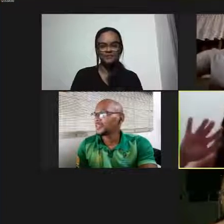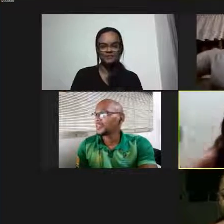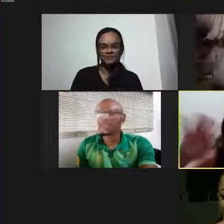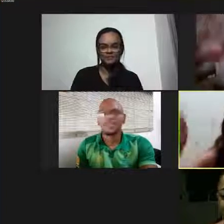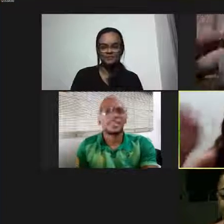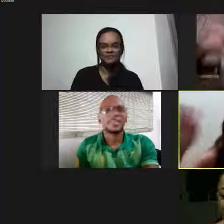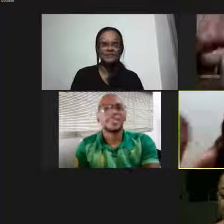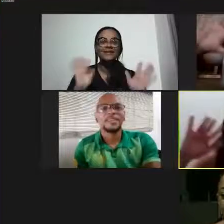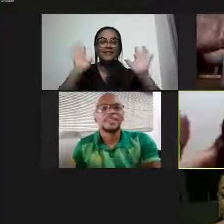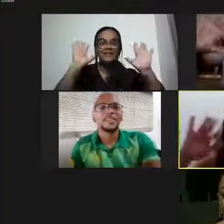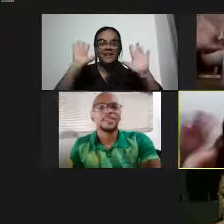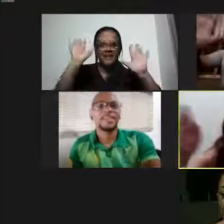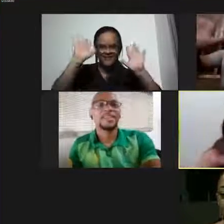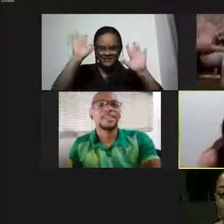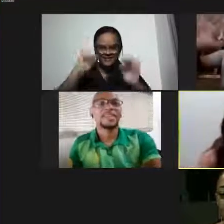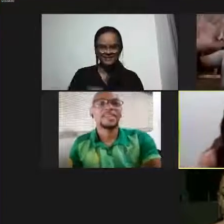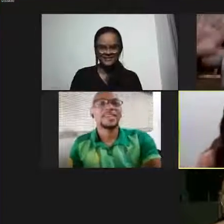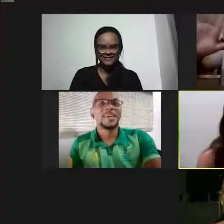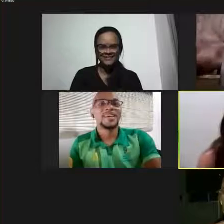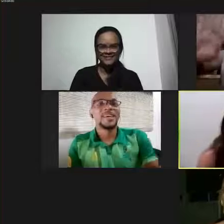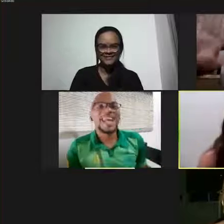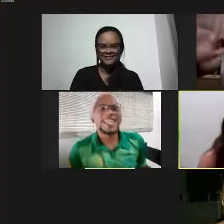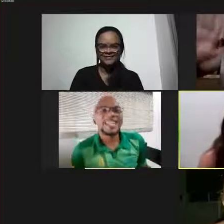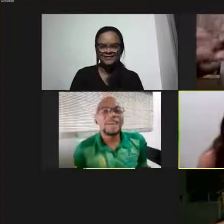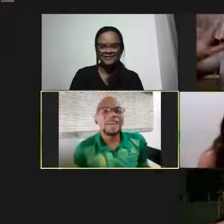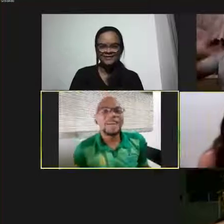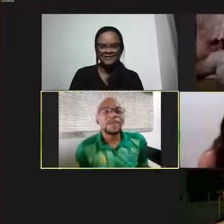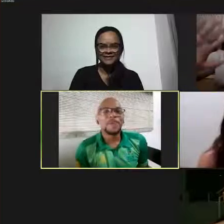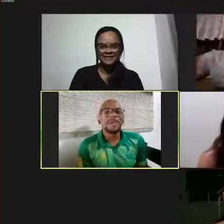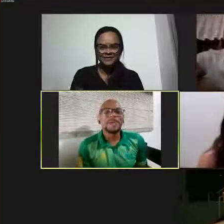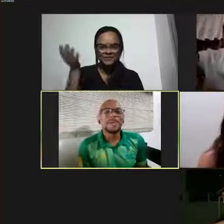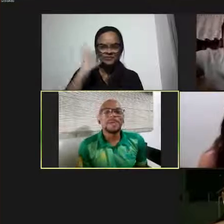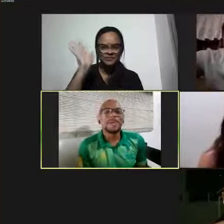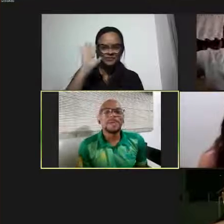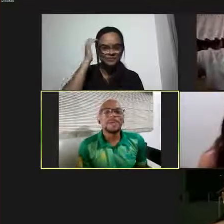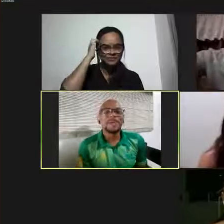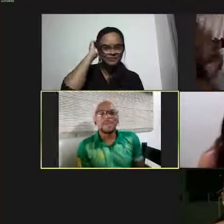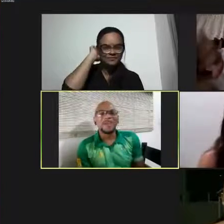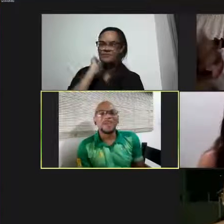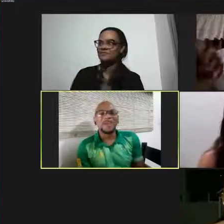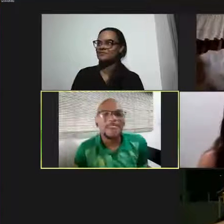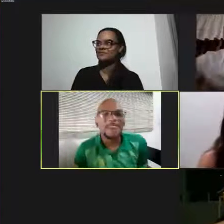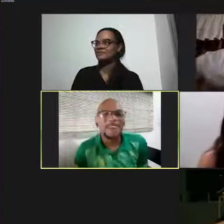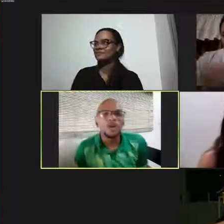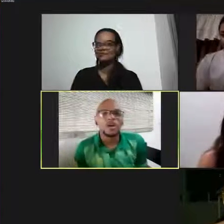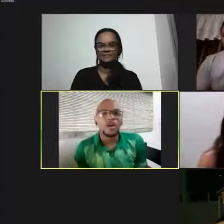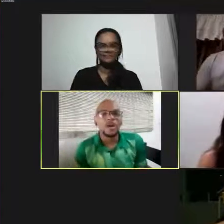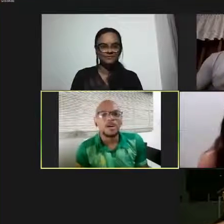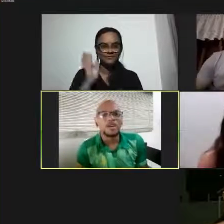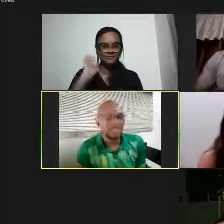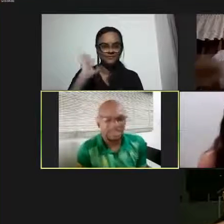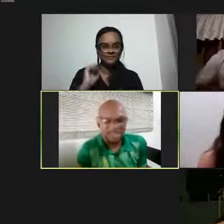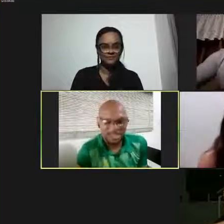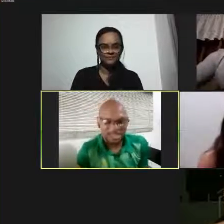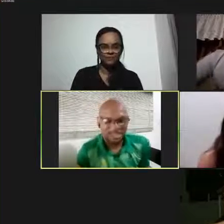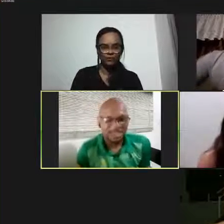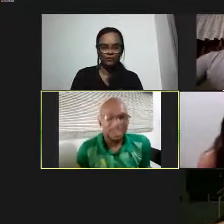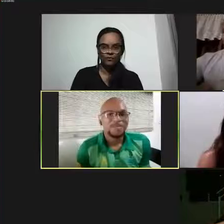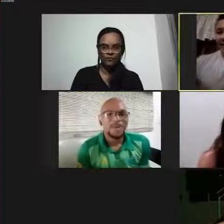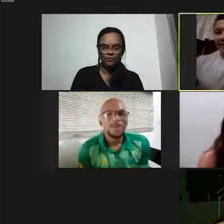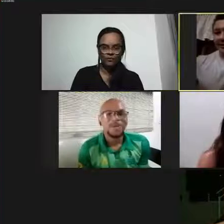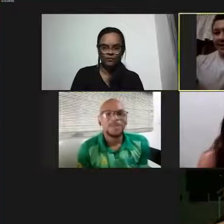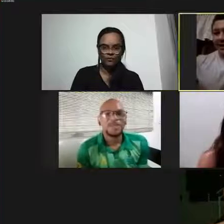Obrigada, Ana. Até a próxima. Obrigada, até a próxima, Lu. Obrigada a todos. Então, André, pela participação. Valeu,